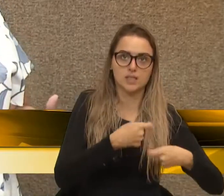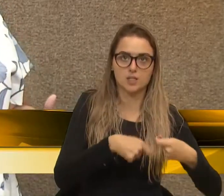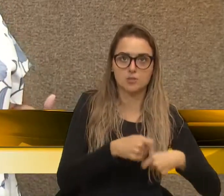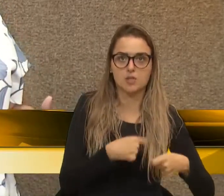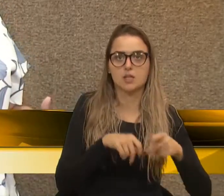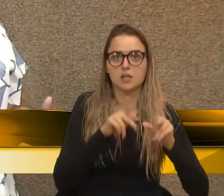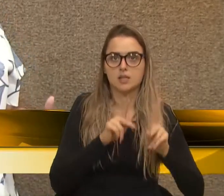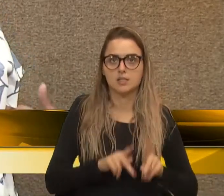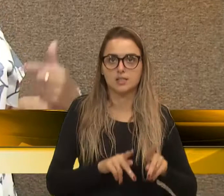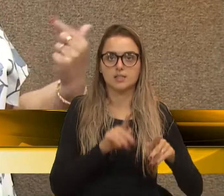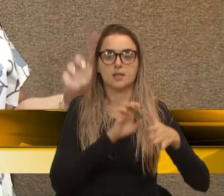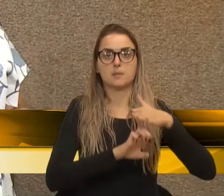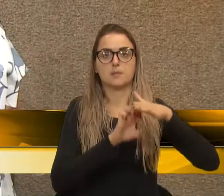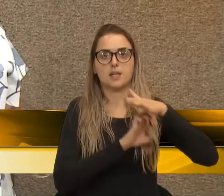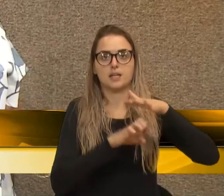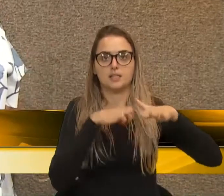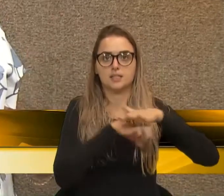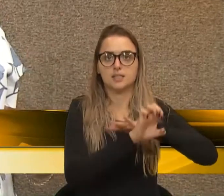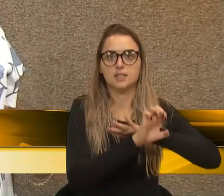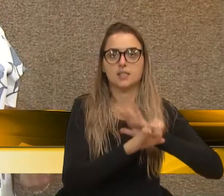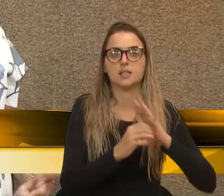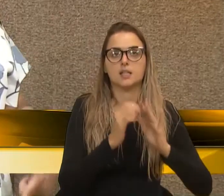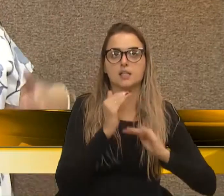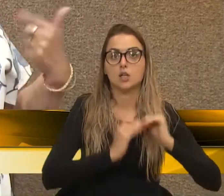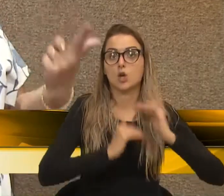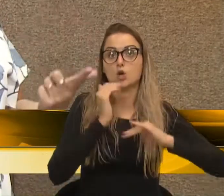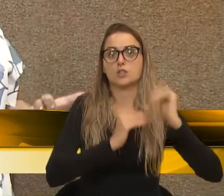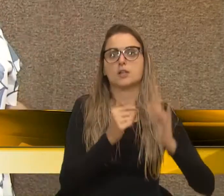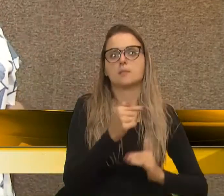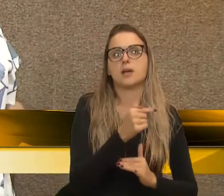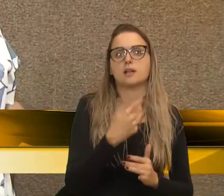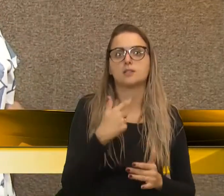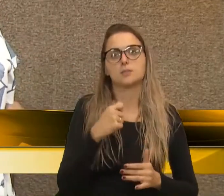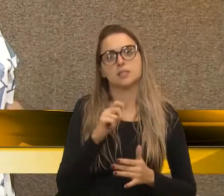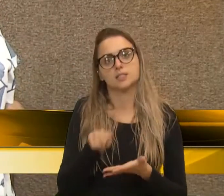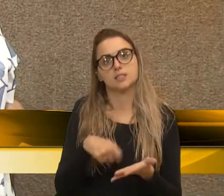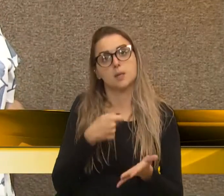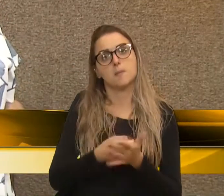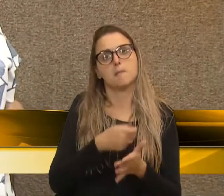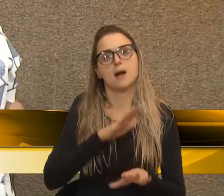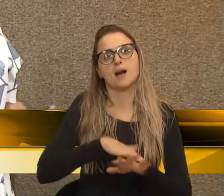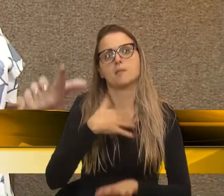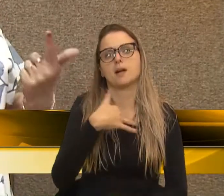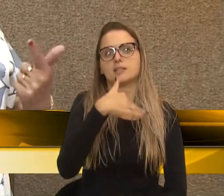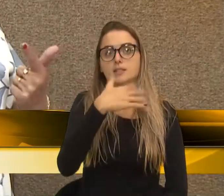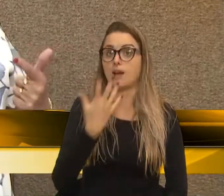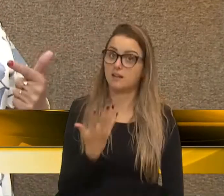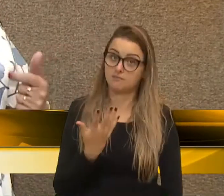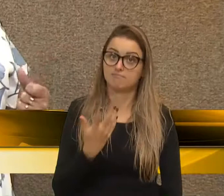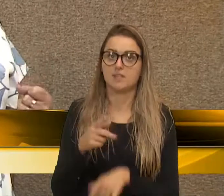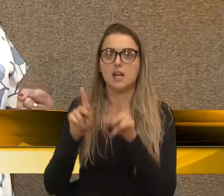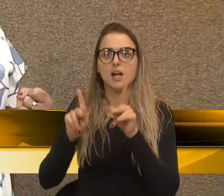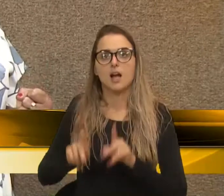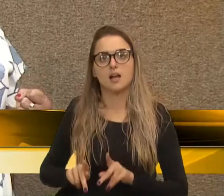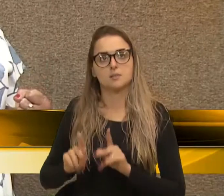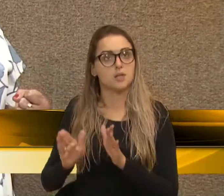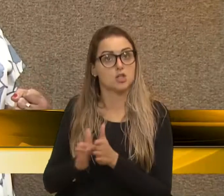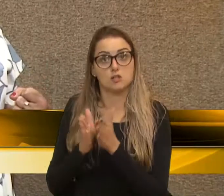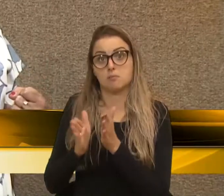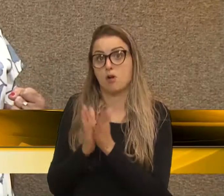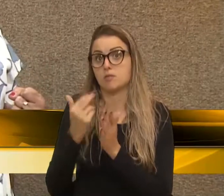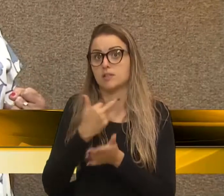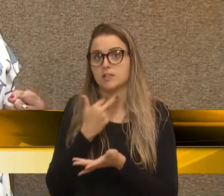construtoras, que vão poder construir menos, vão ter que cobrar mais caro. As pessoas que não podem pagar